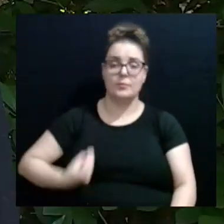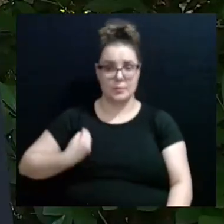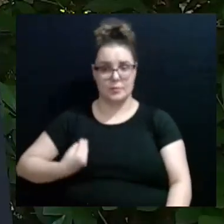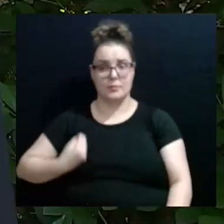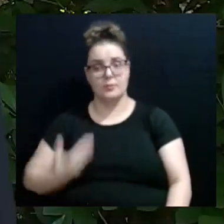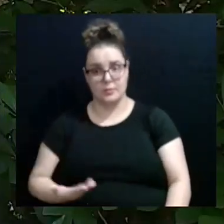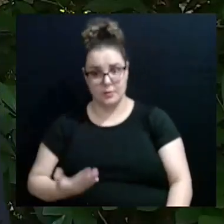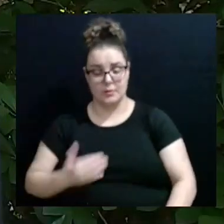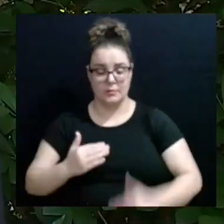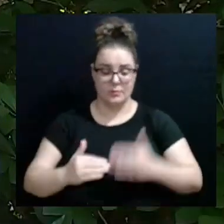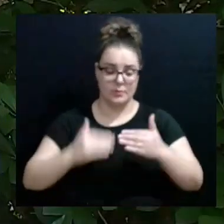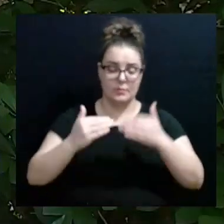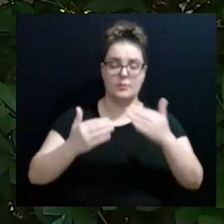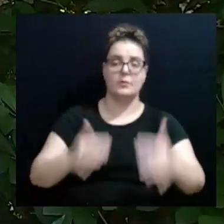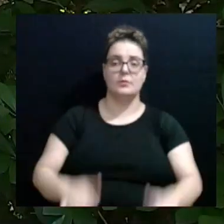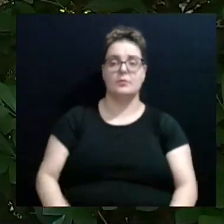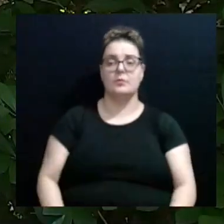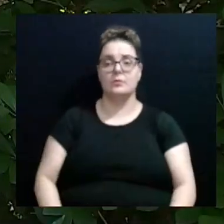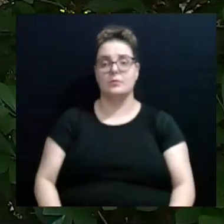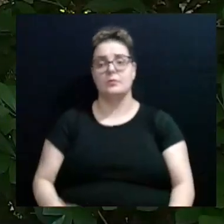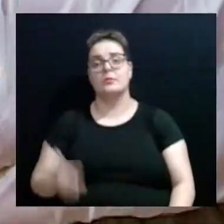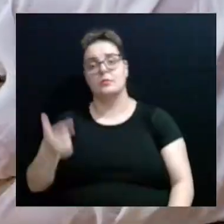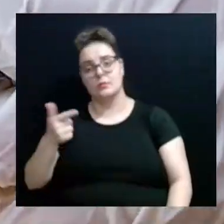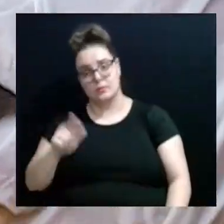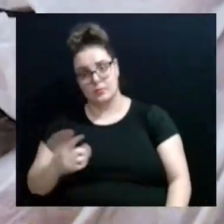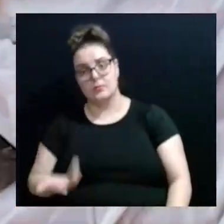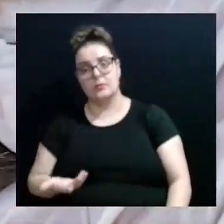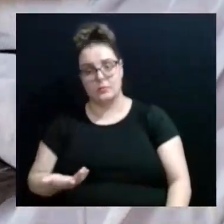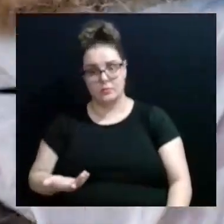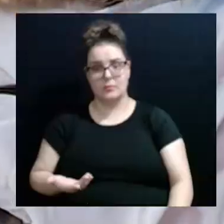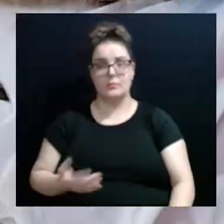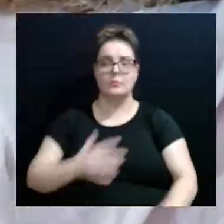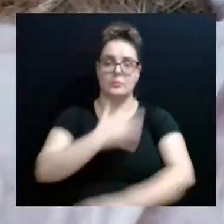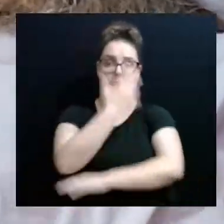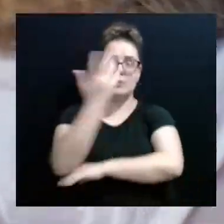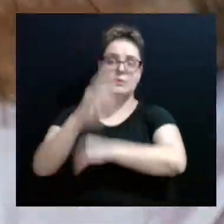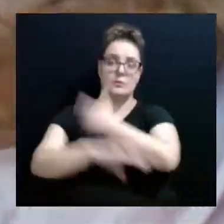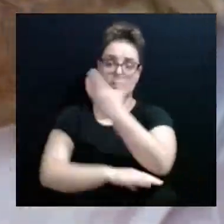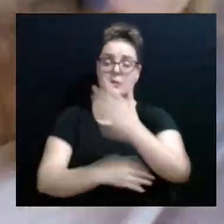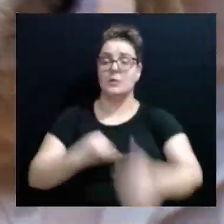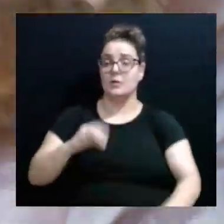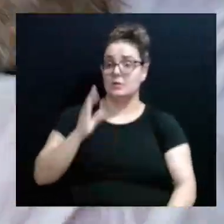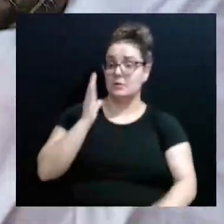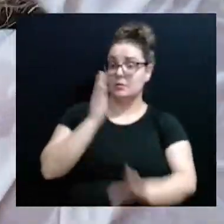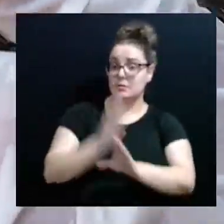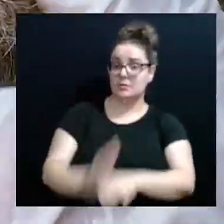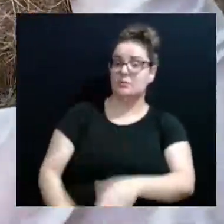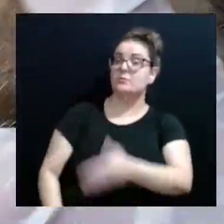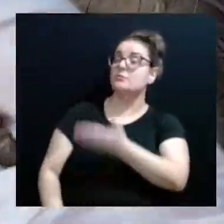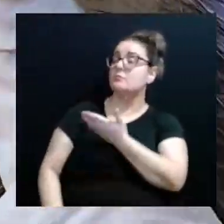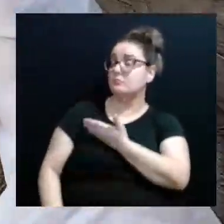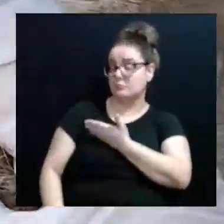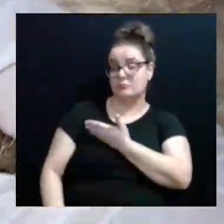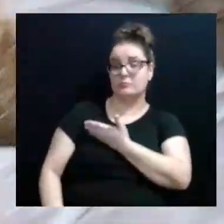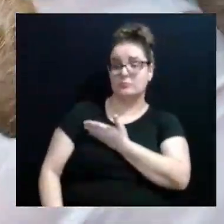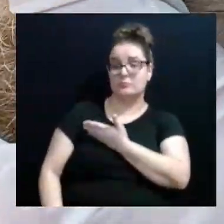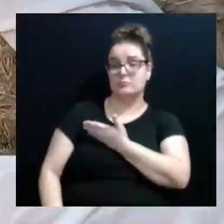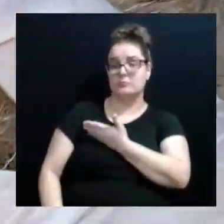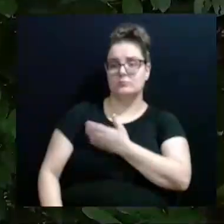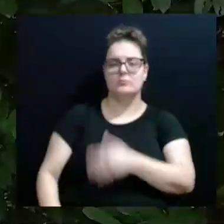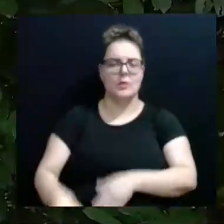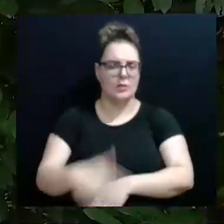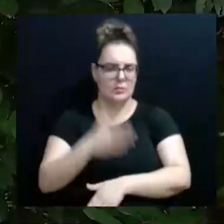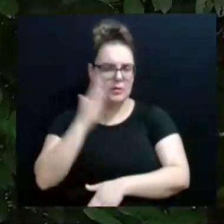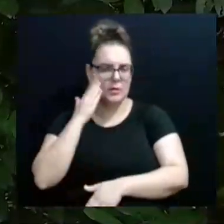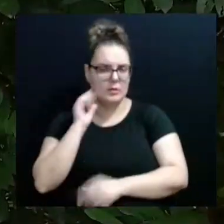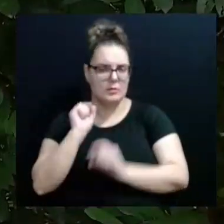bem e seguir em frente aí de volta para a natureza. E se você encontrar um saruê na rua, sabe o que fazer? Anota aí.